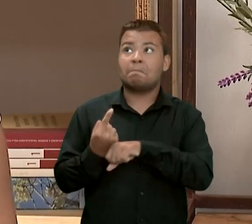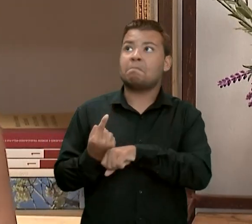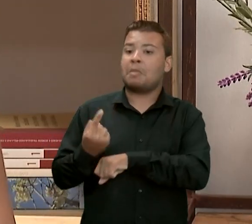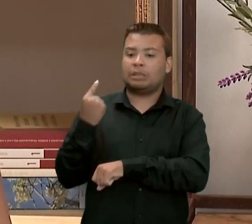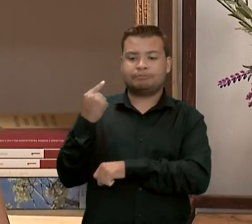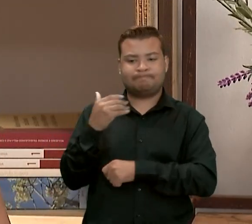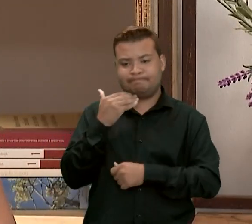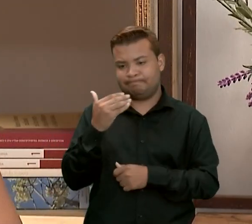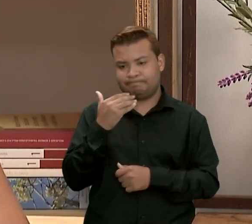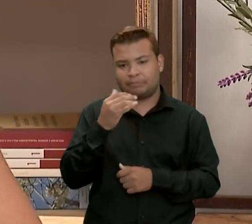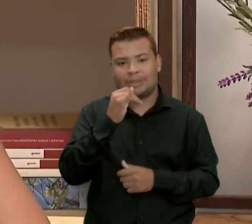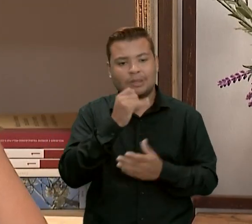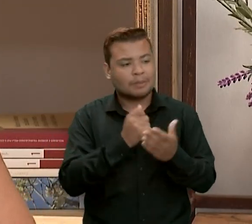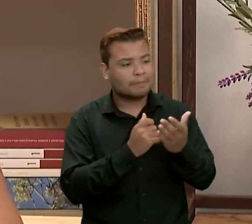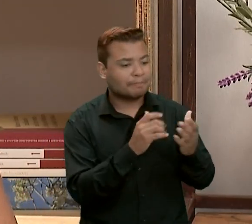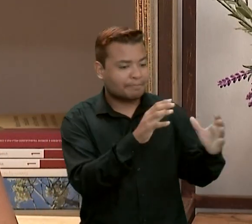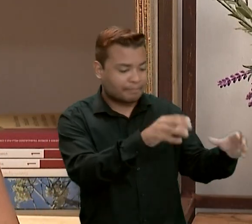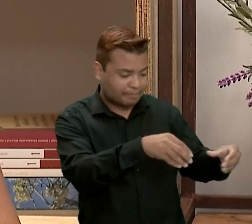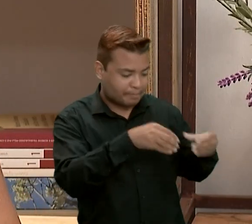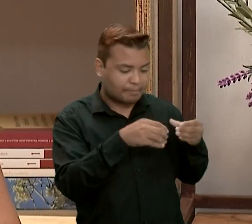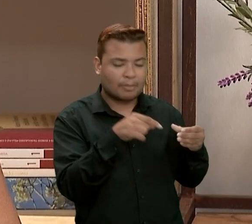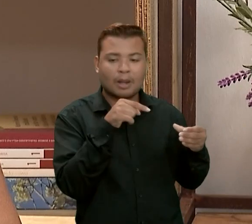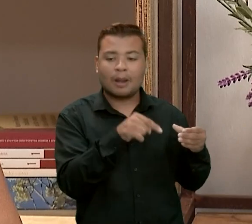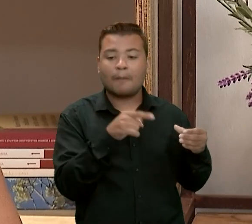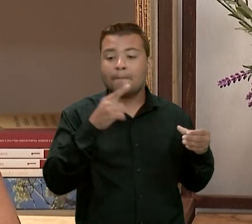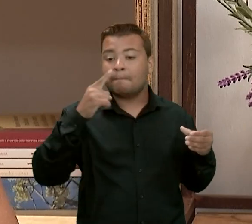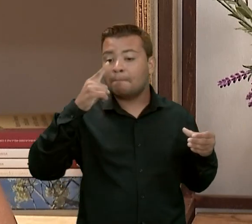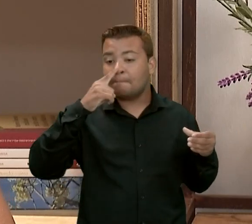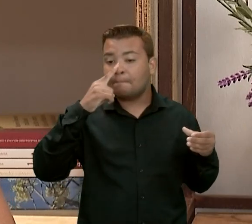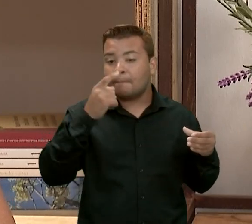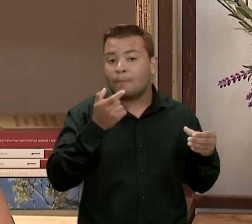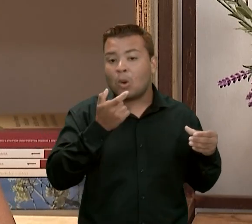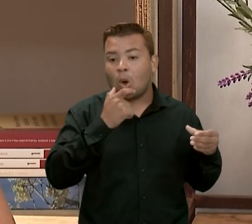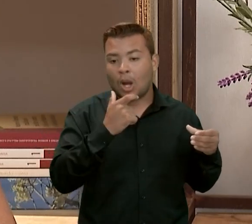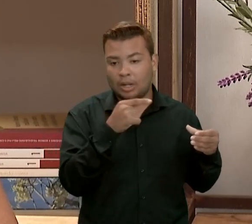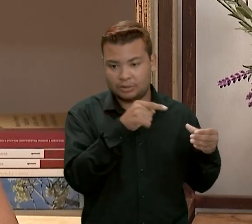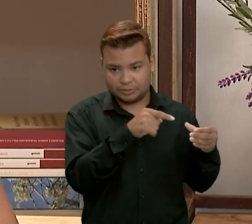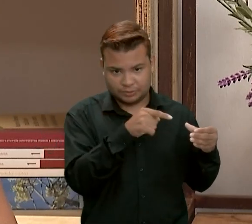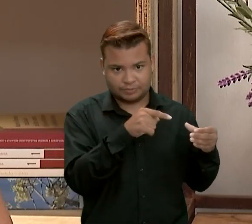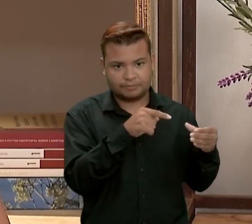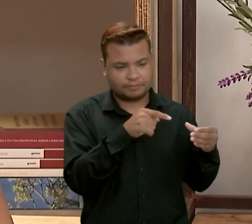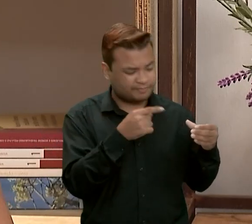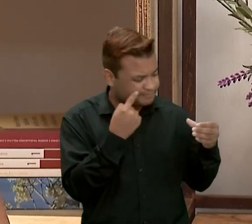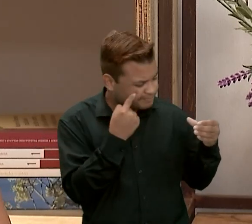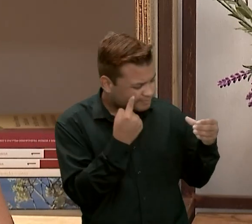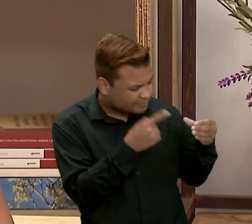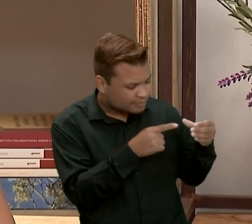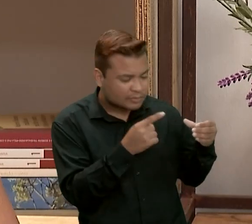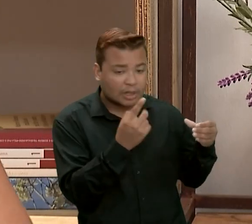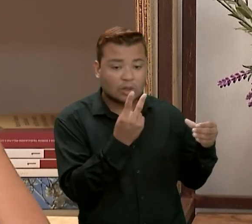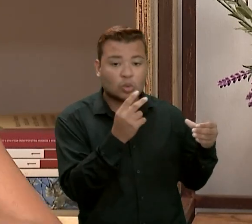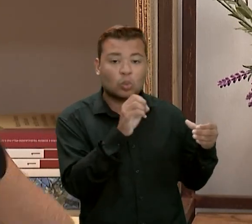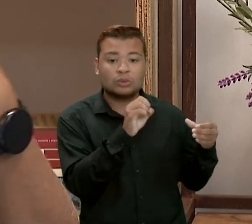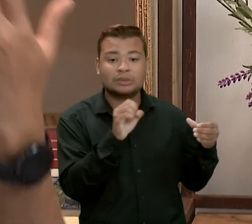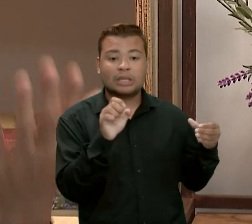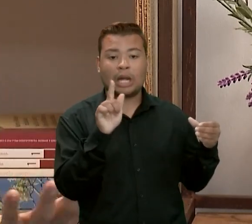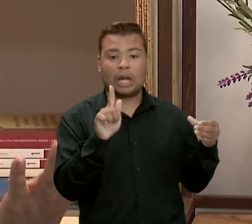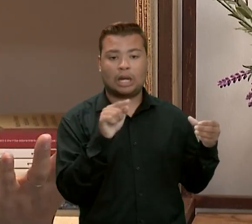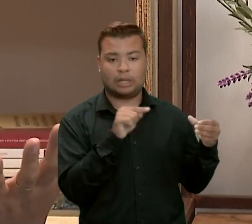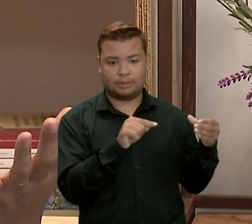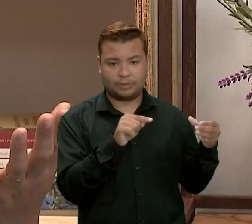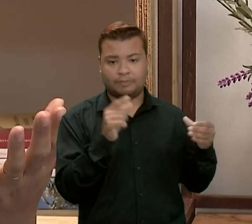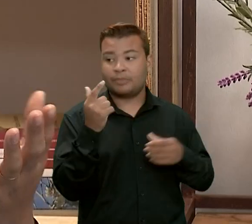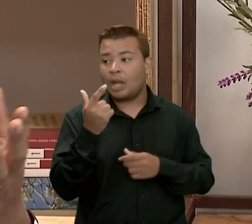poderia pegar um pacote de bolacha e ele tinha a embalagem era de 200 gramas, mas um outro